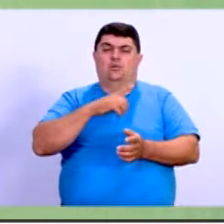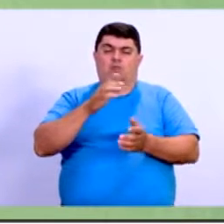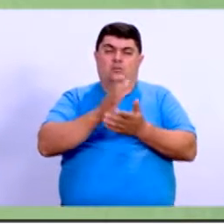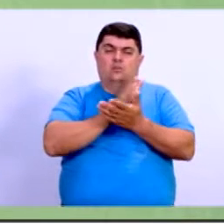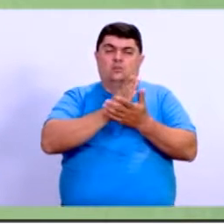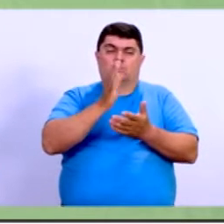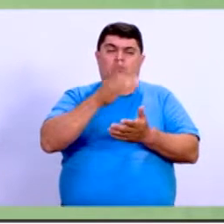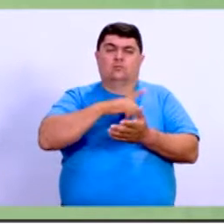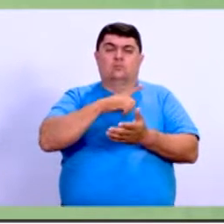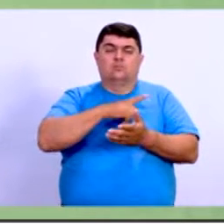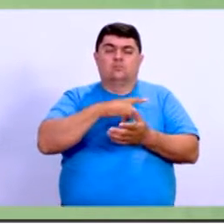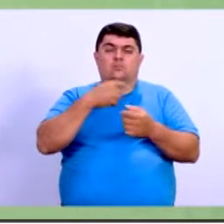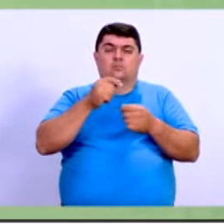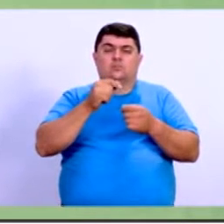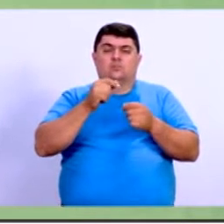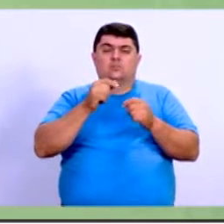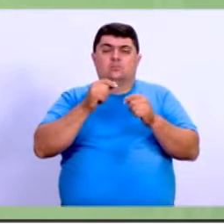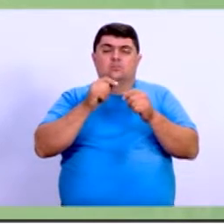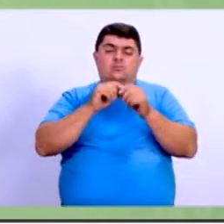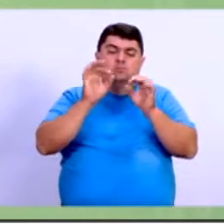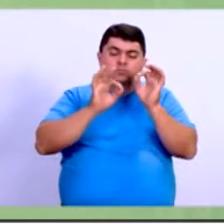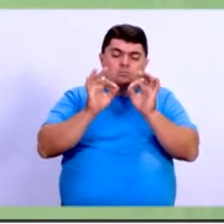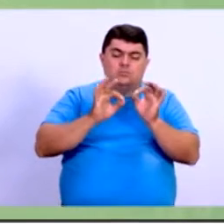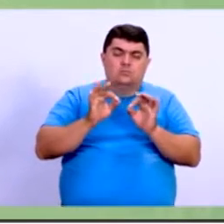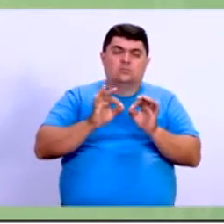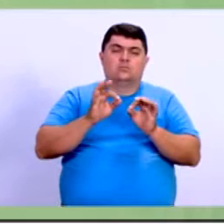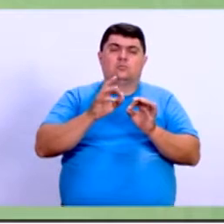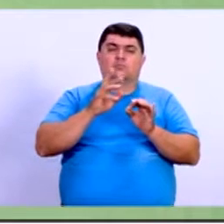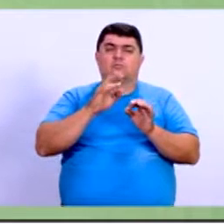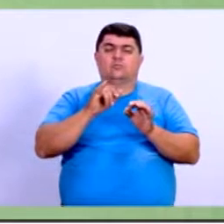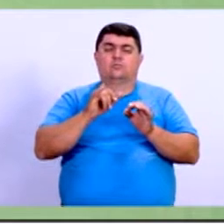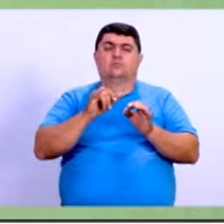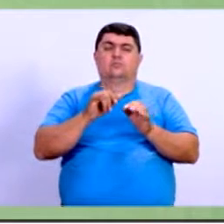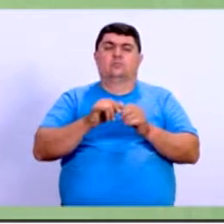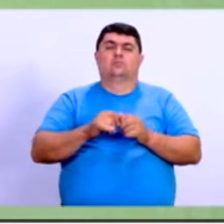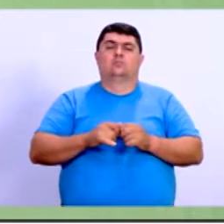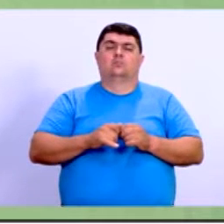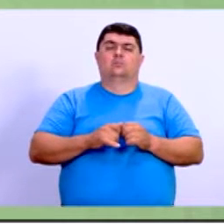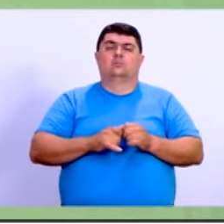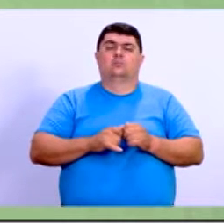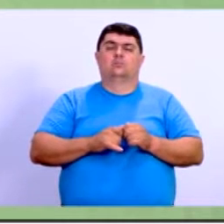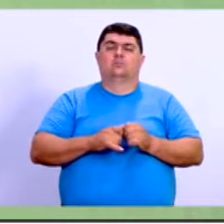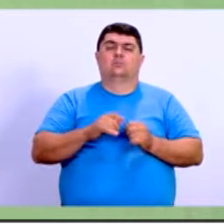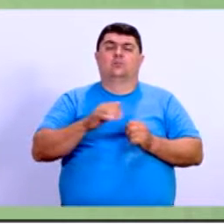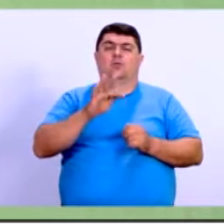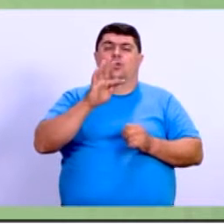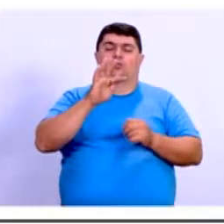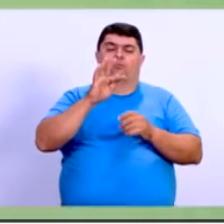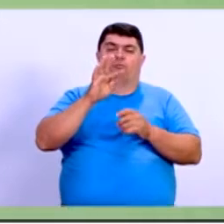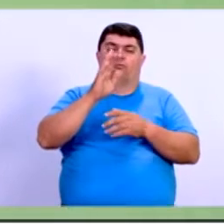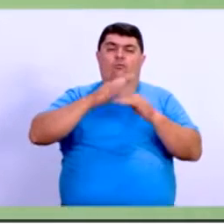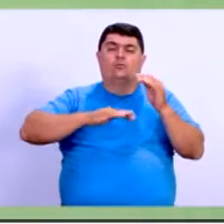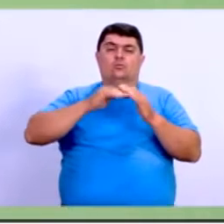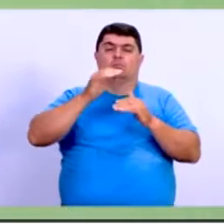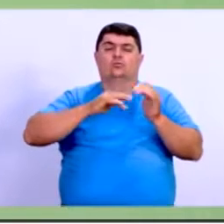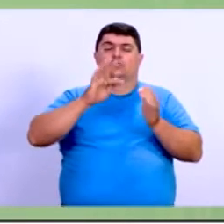distribuidor. E alguém tem que estar mexendo em tudo isso, que provavelmente vai ser o meu funcionário.